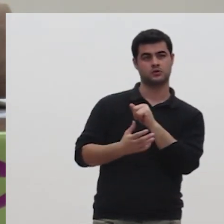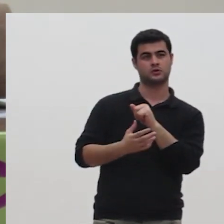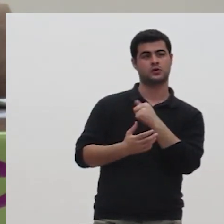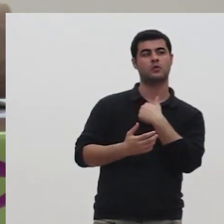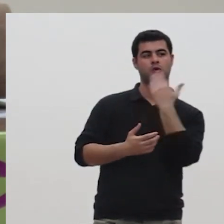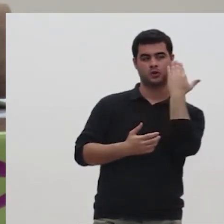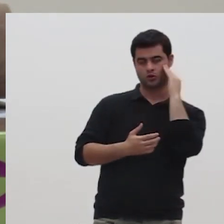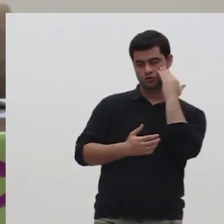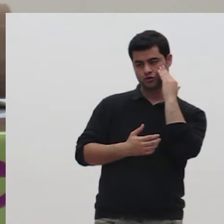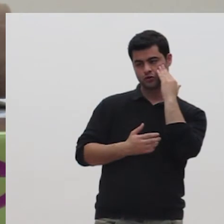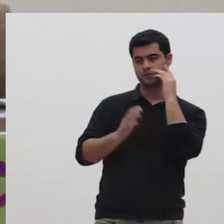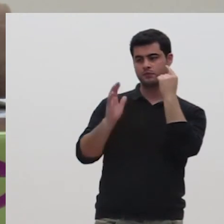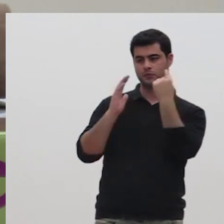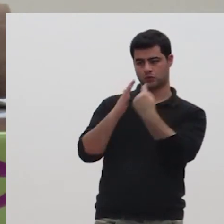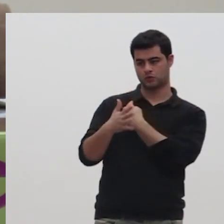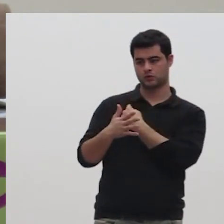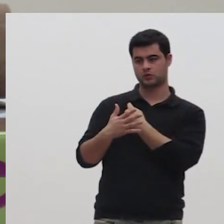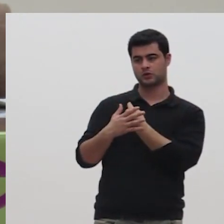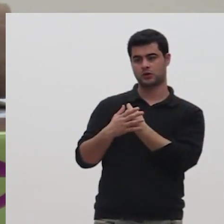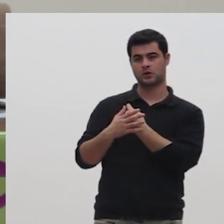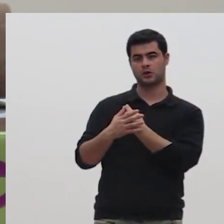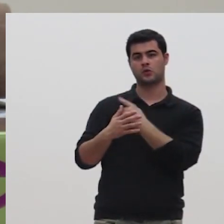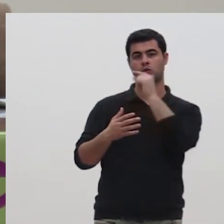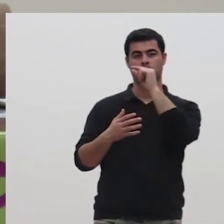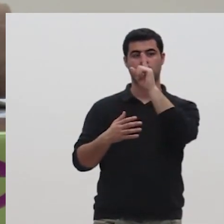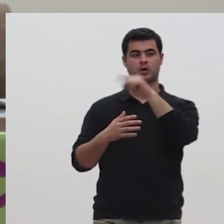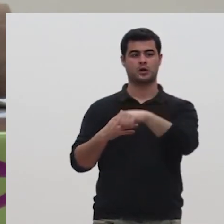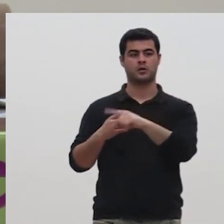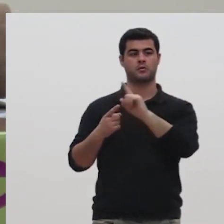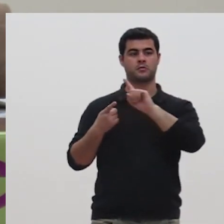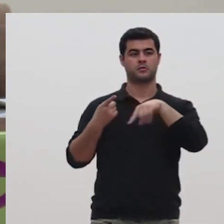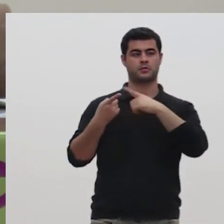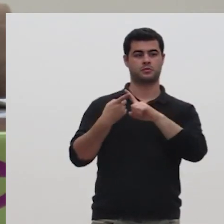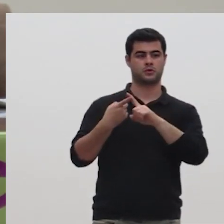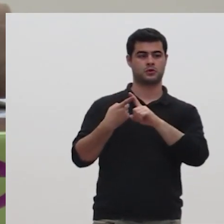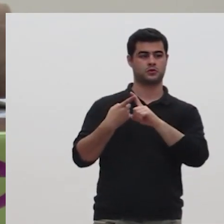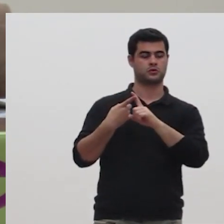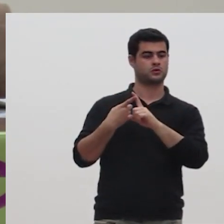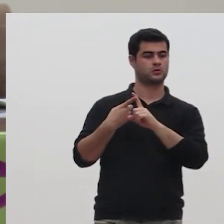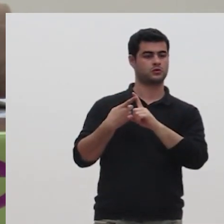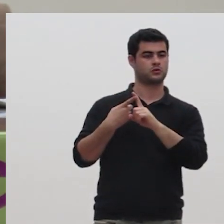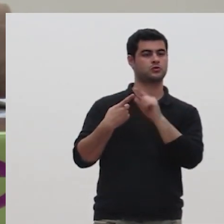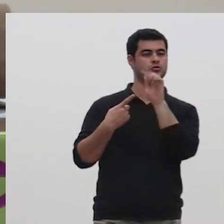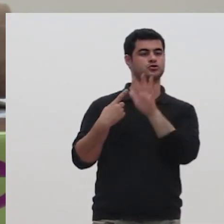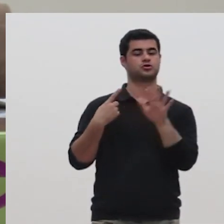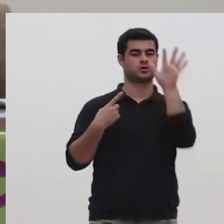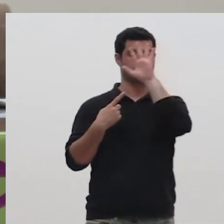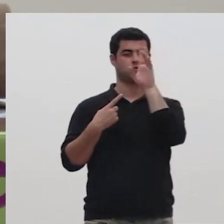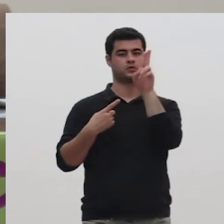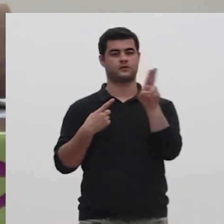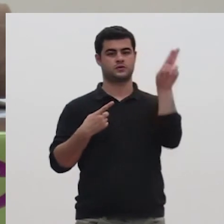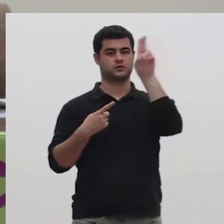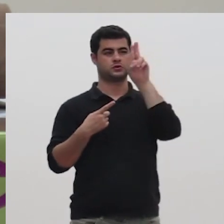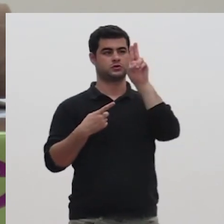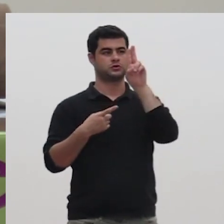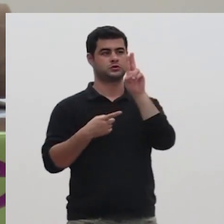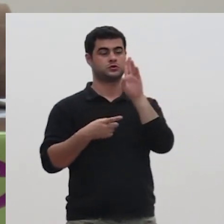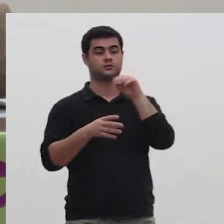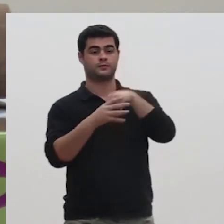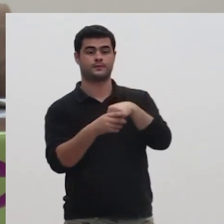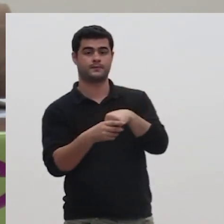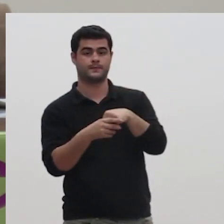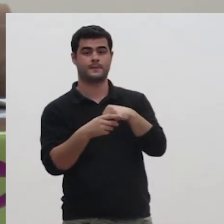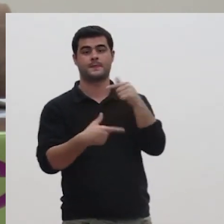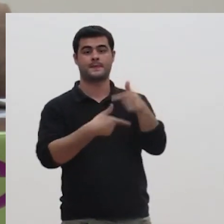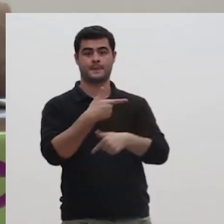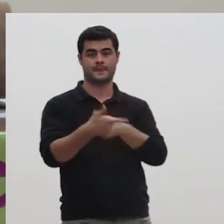pergunta, é a seguinte: eu acho que, em primeiro lugar, princípio geral de dentro da universidade, as atividades meio, isso